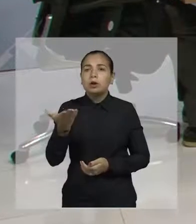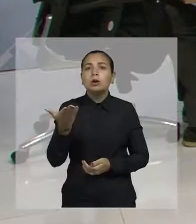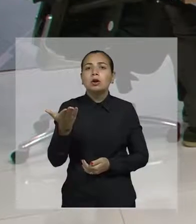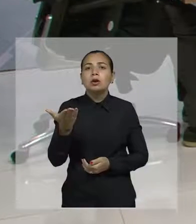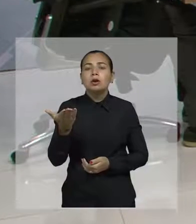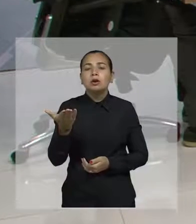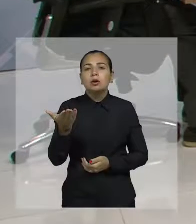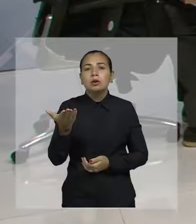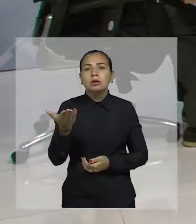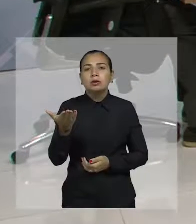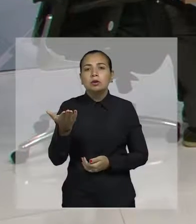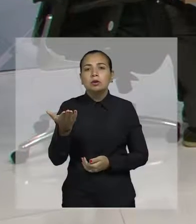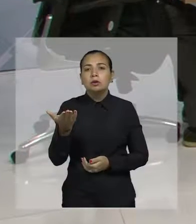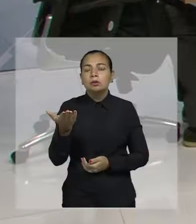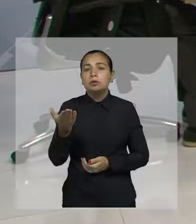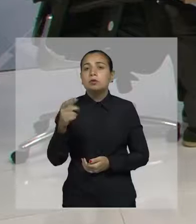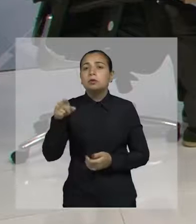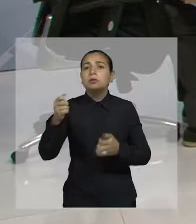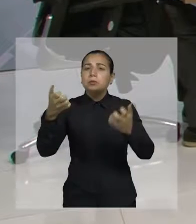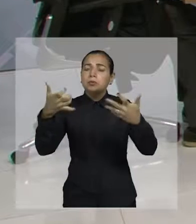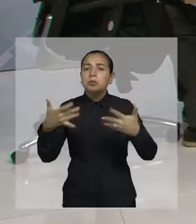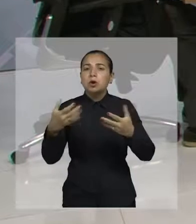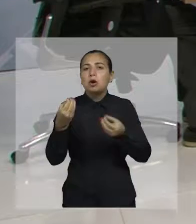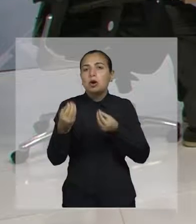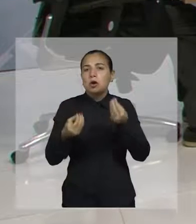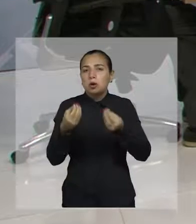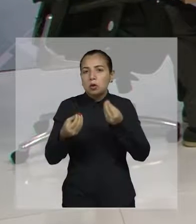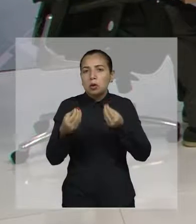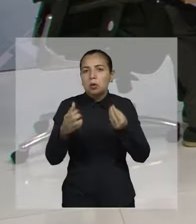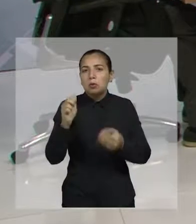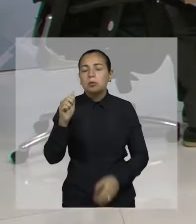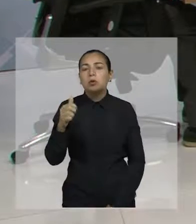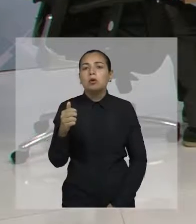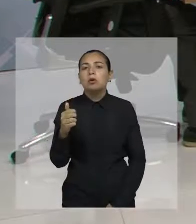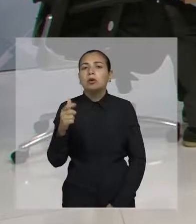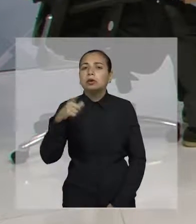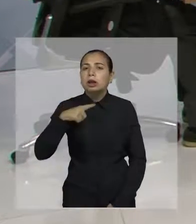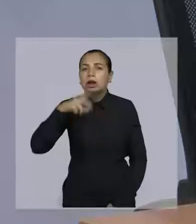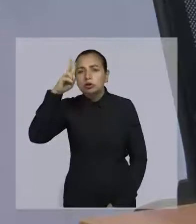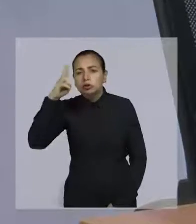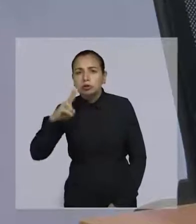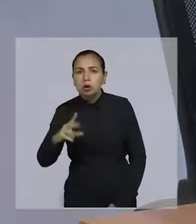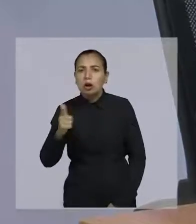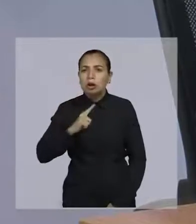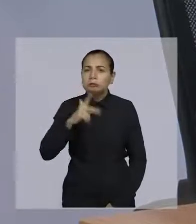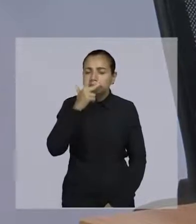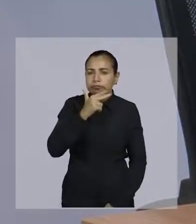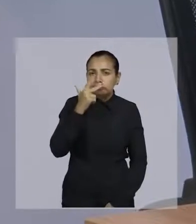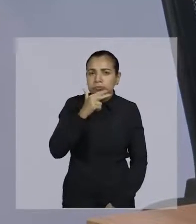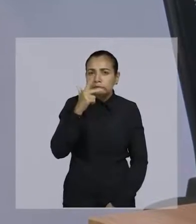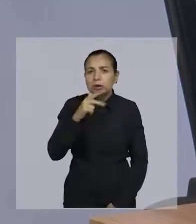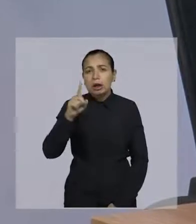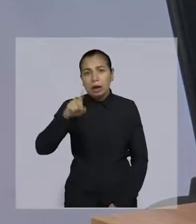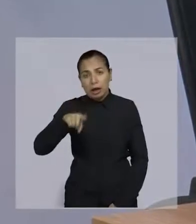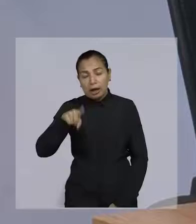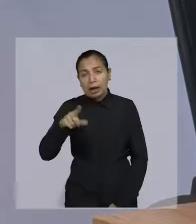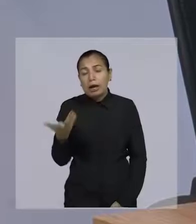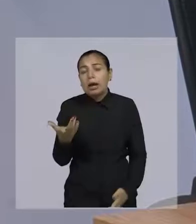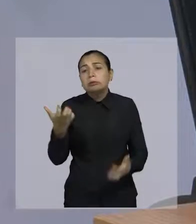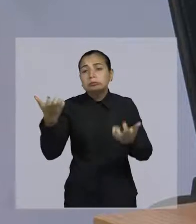para, partindo da teoria da história, se essa história se repetir, será como farsa ou como